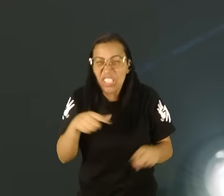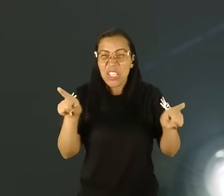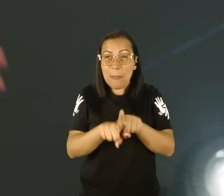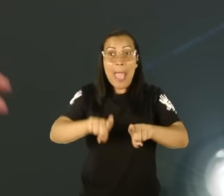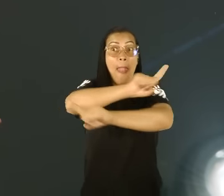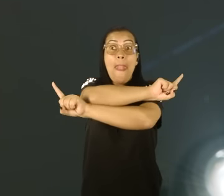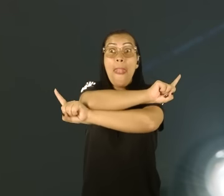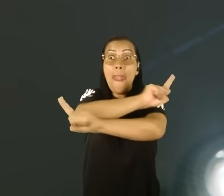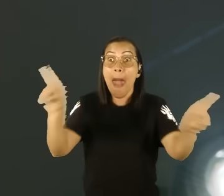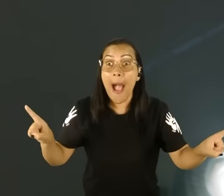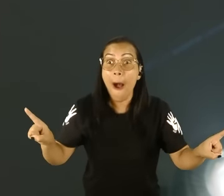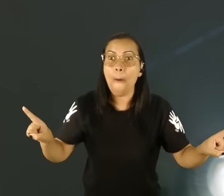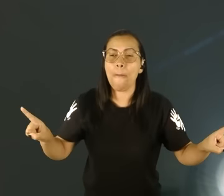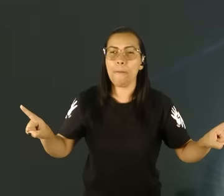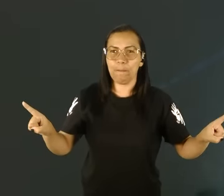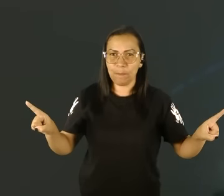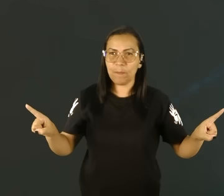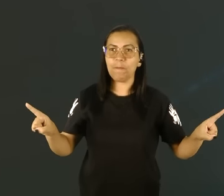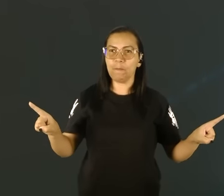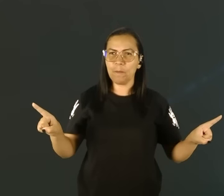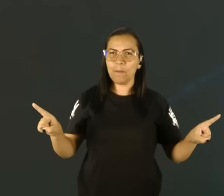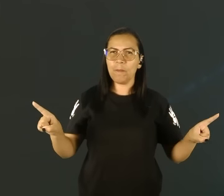Deus falar?